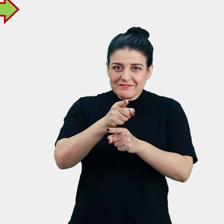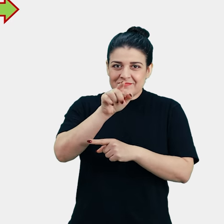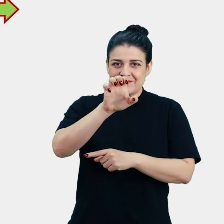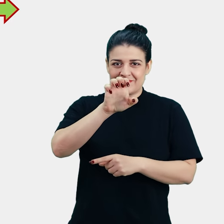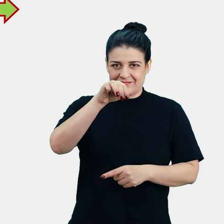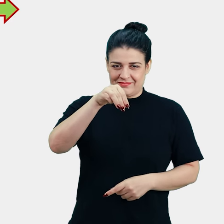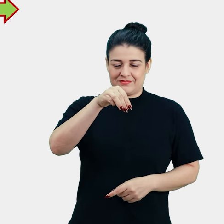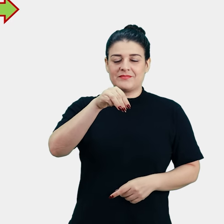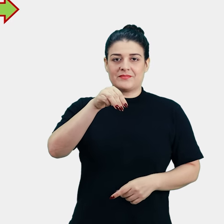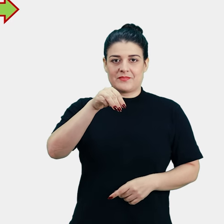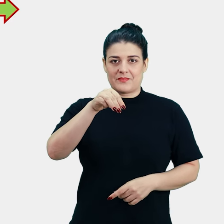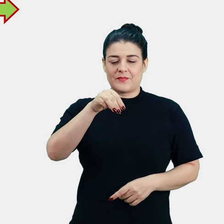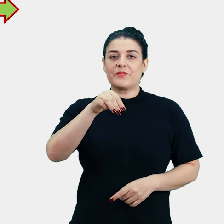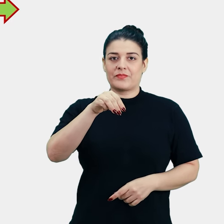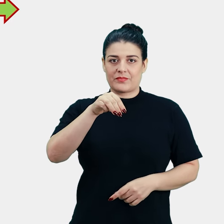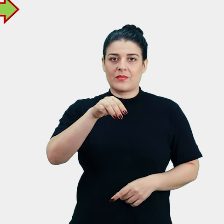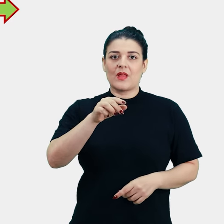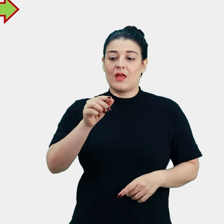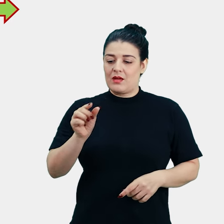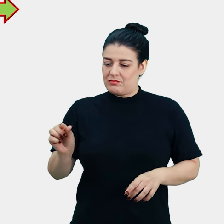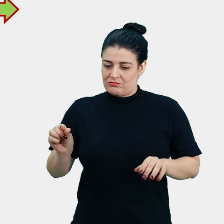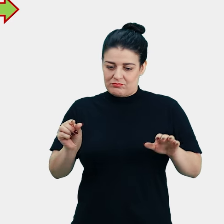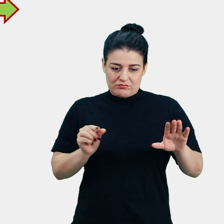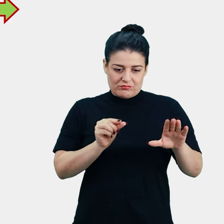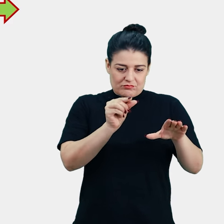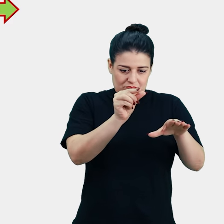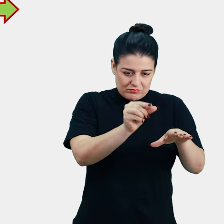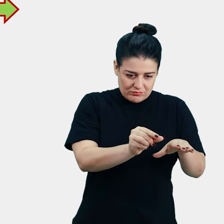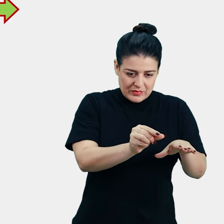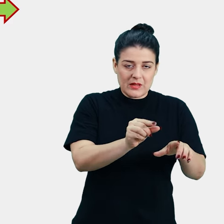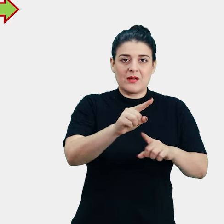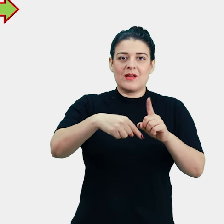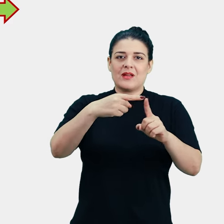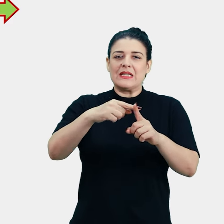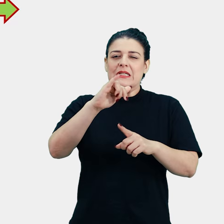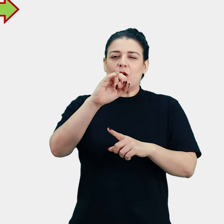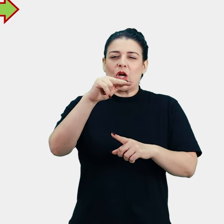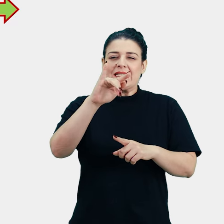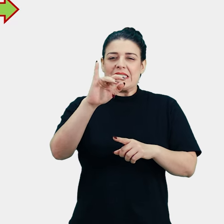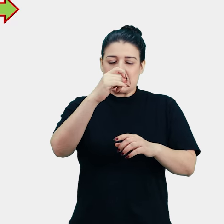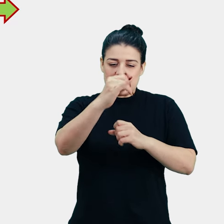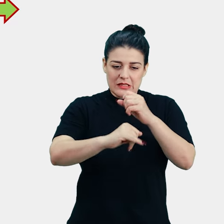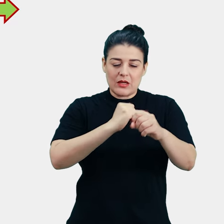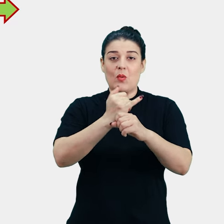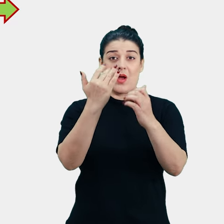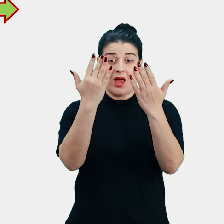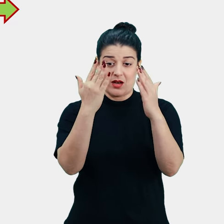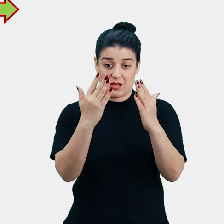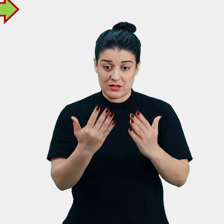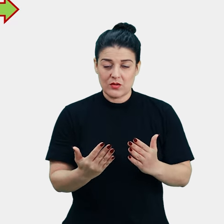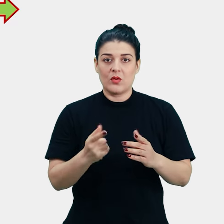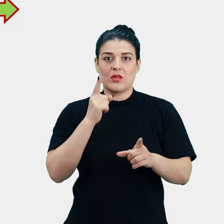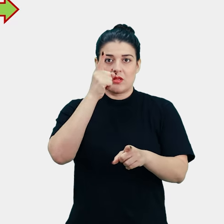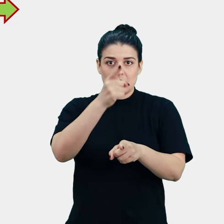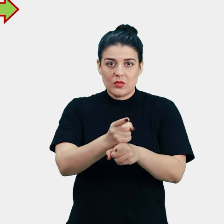massas? Então, passando desde a injeção da amostra, fonte de ionização, analisador,